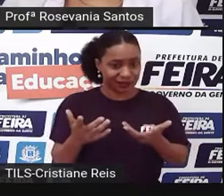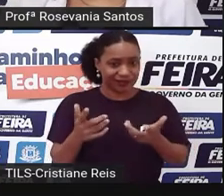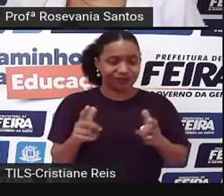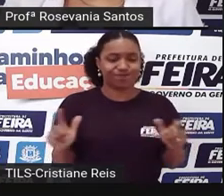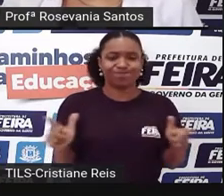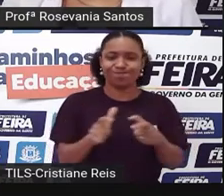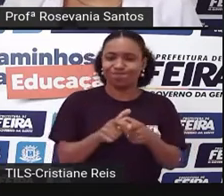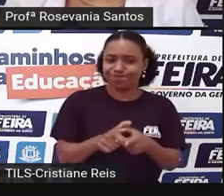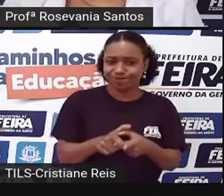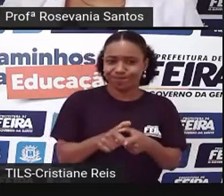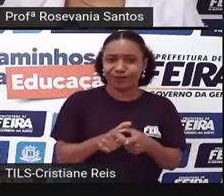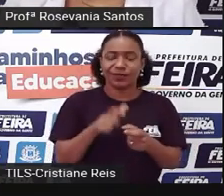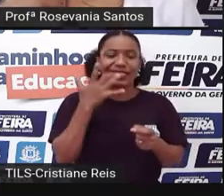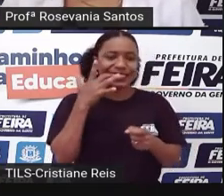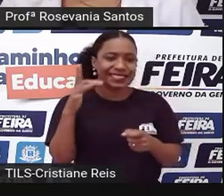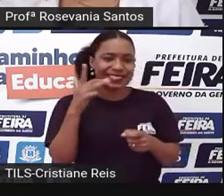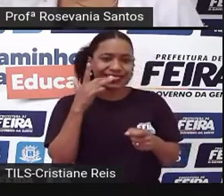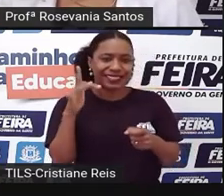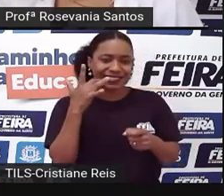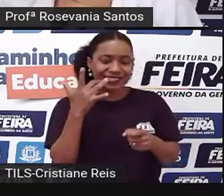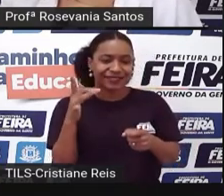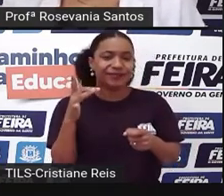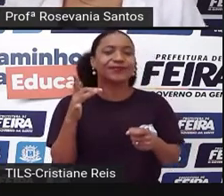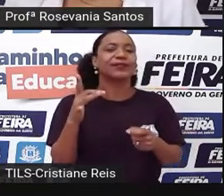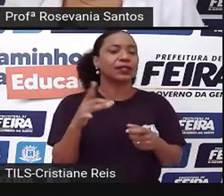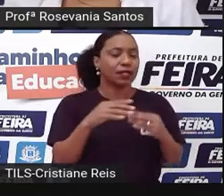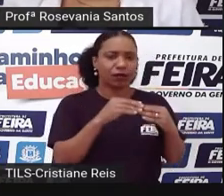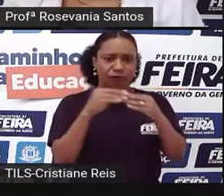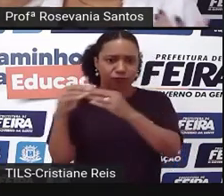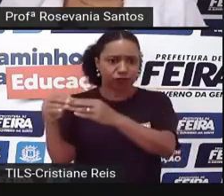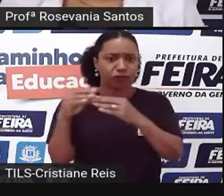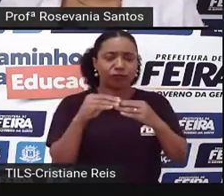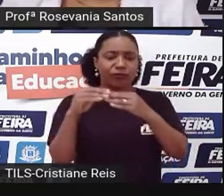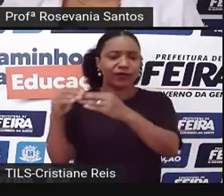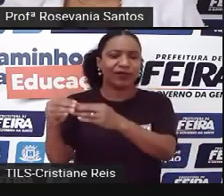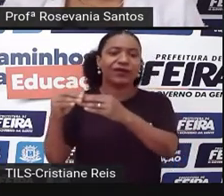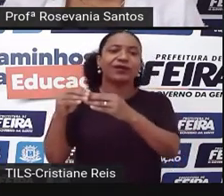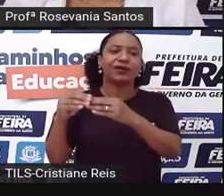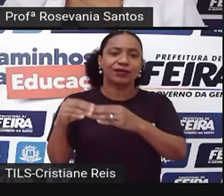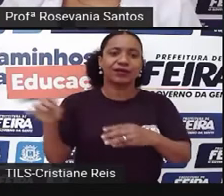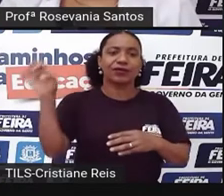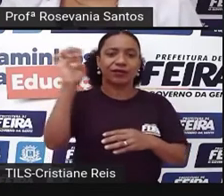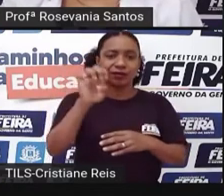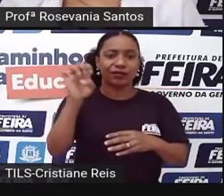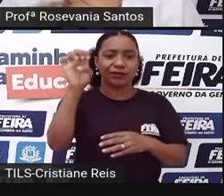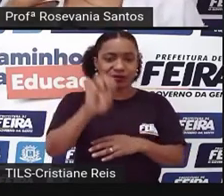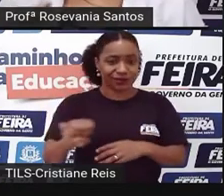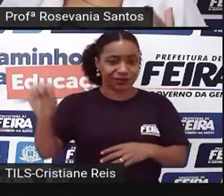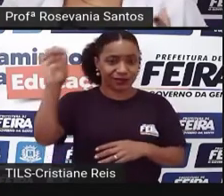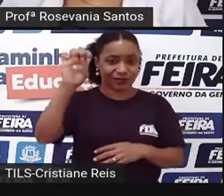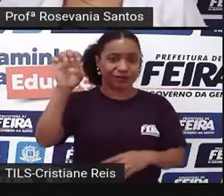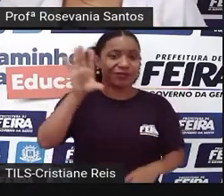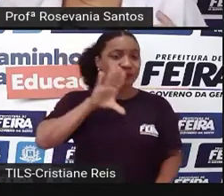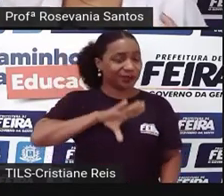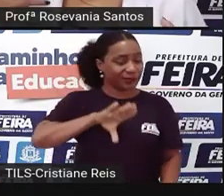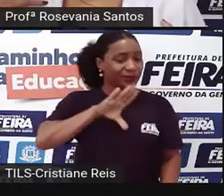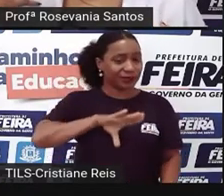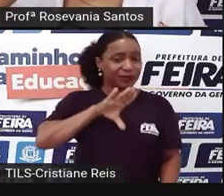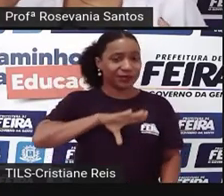maciça, né, das riquezas daqui para levar para a metrópole, no caso, na Europa, Portugal, fez